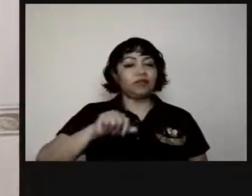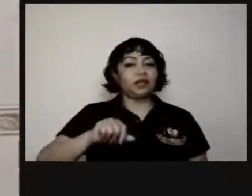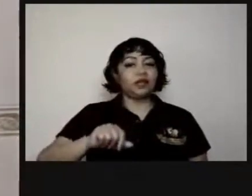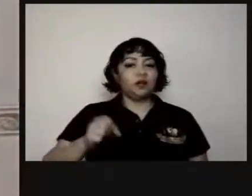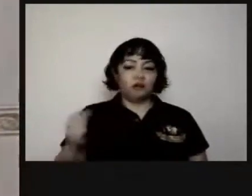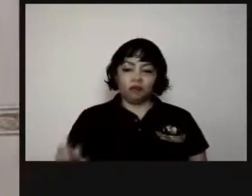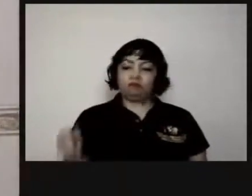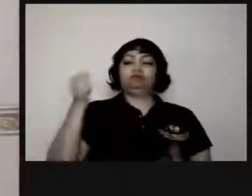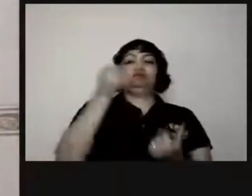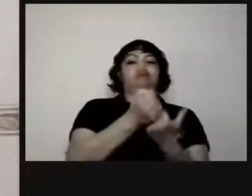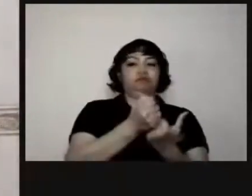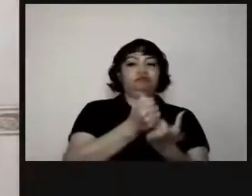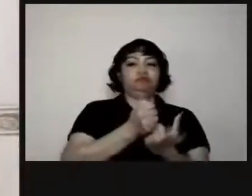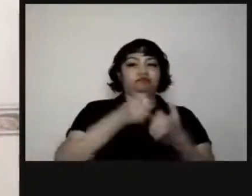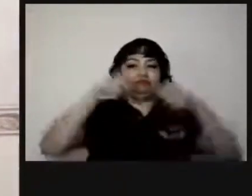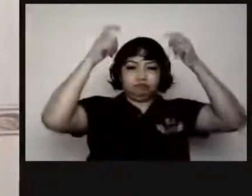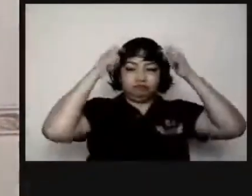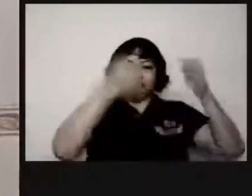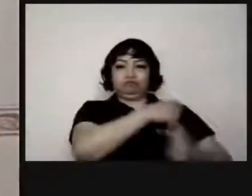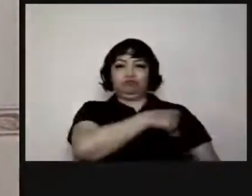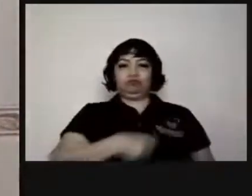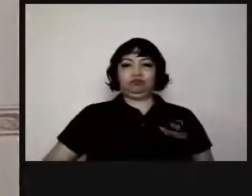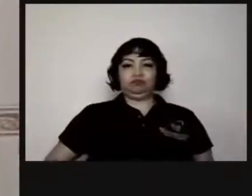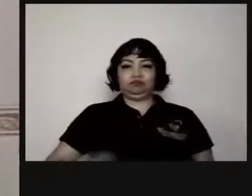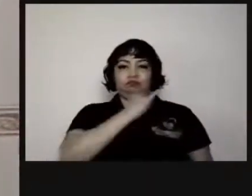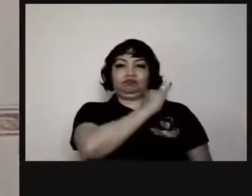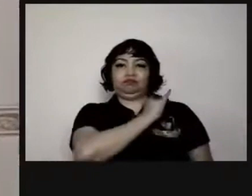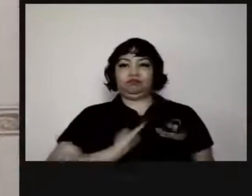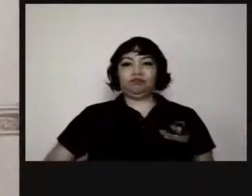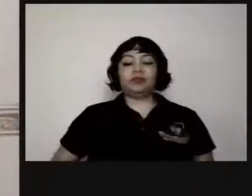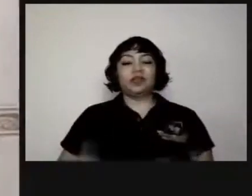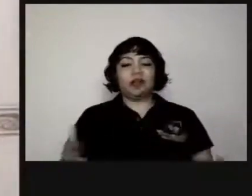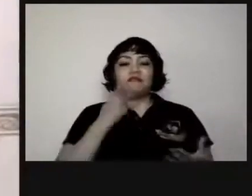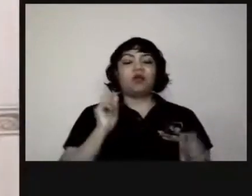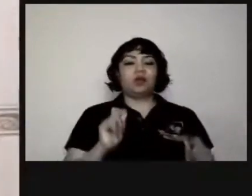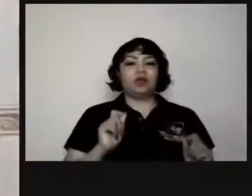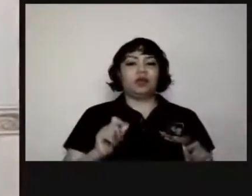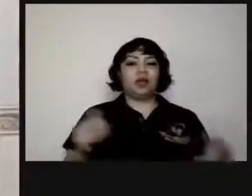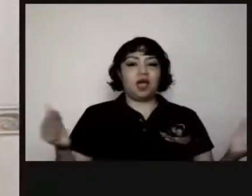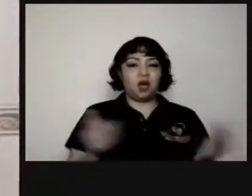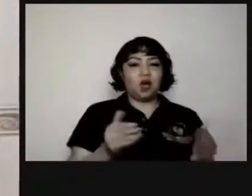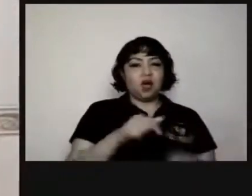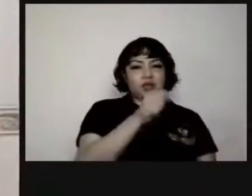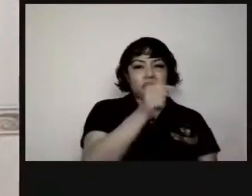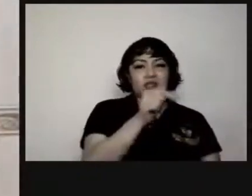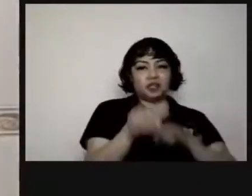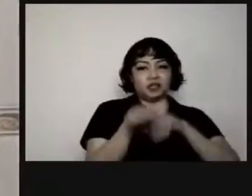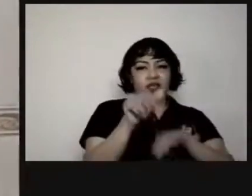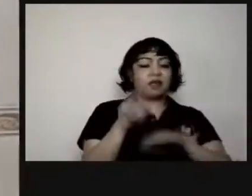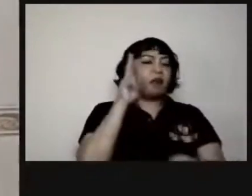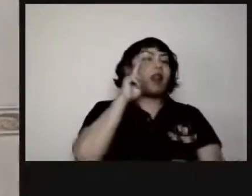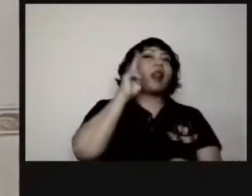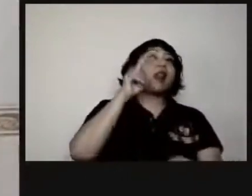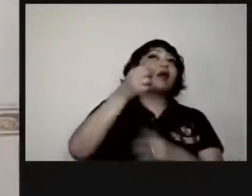ela coloca assim: independência do Brasil. Agora, em setembro, costuma se lembrar da independência do Brasil, que outrora